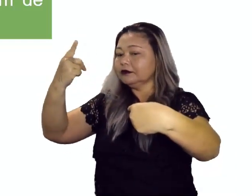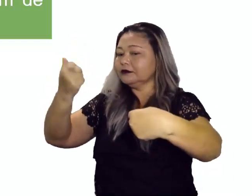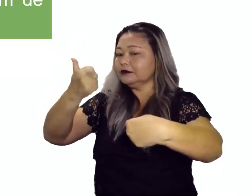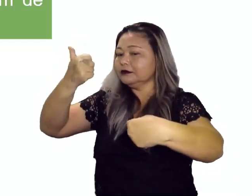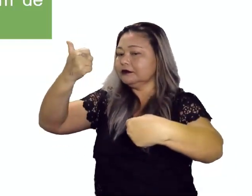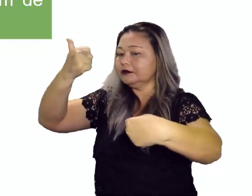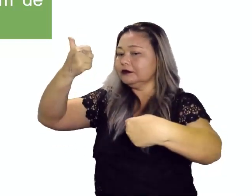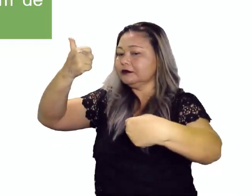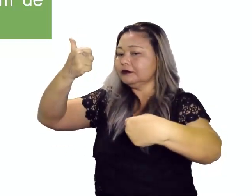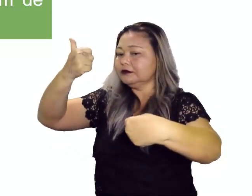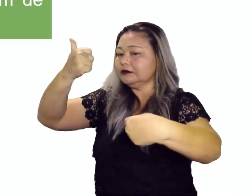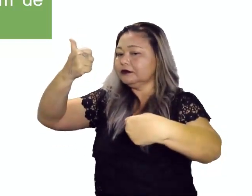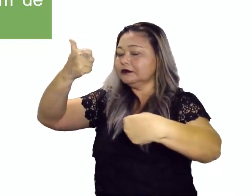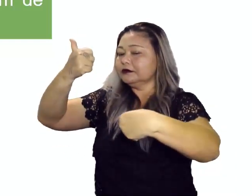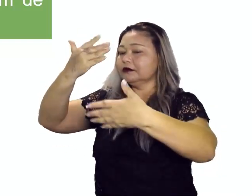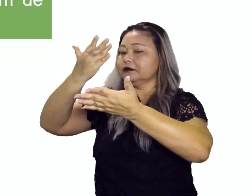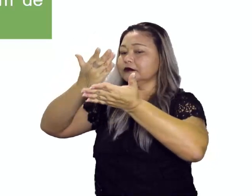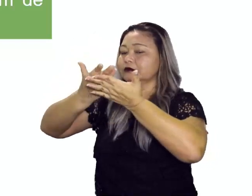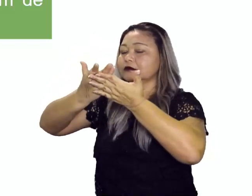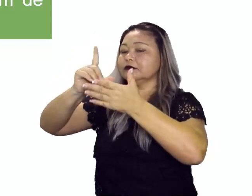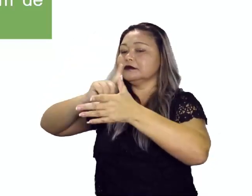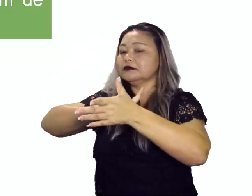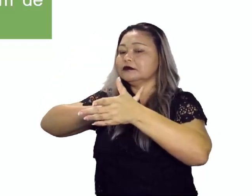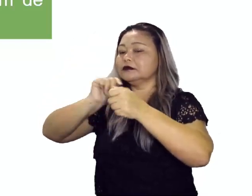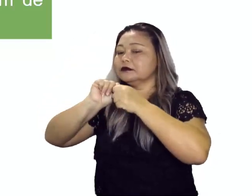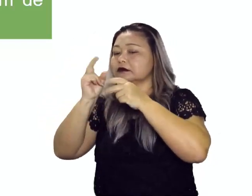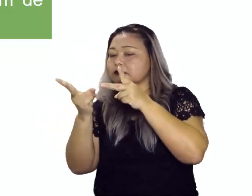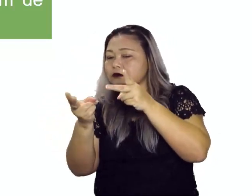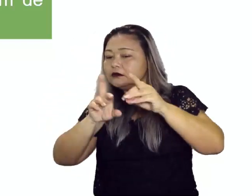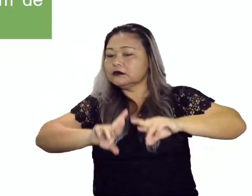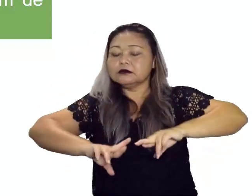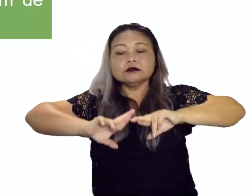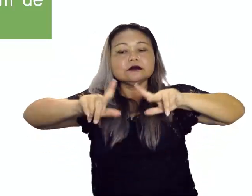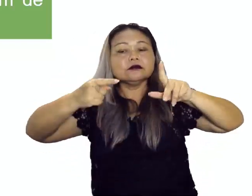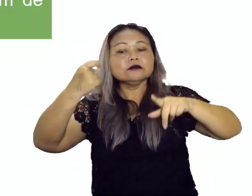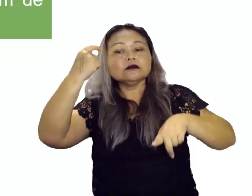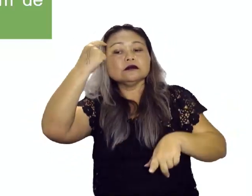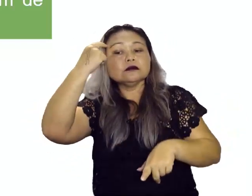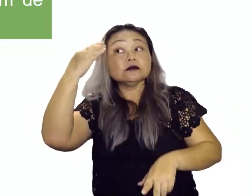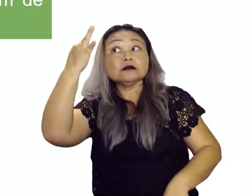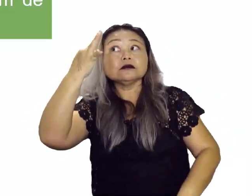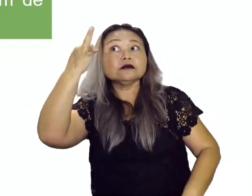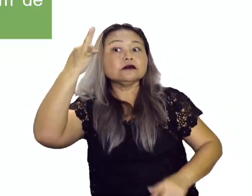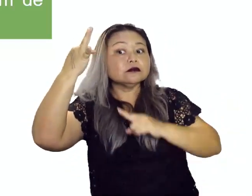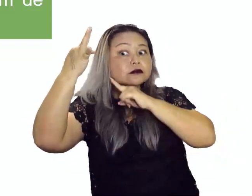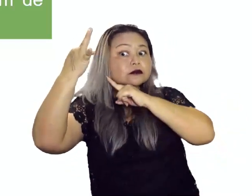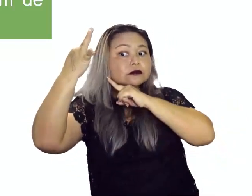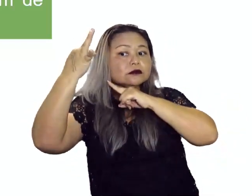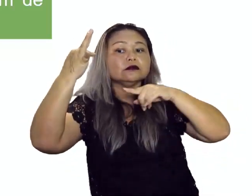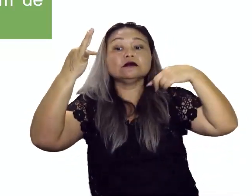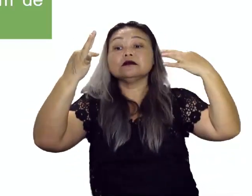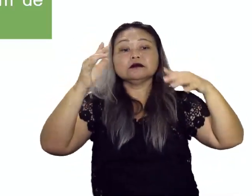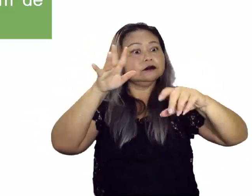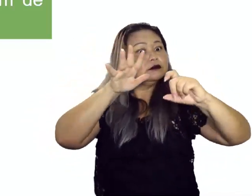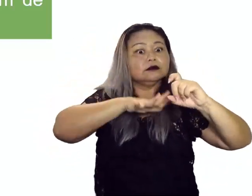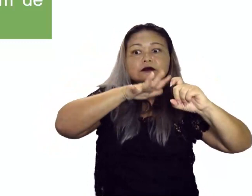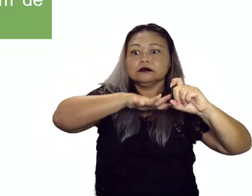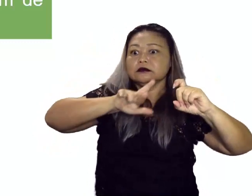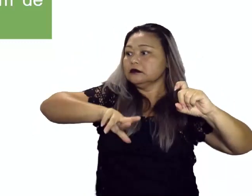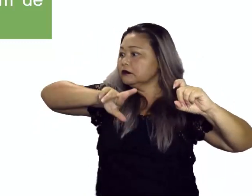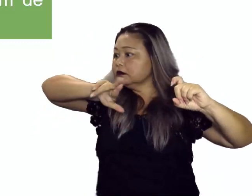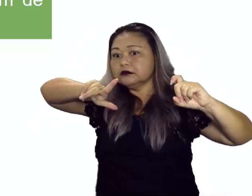Primeira, nessa aula teremos a habilidade de reconhecer a diferença entre pensamento filosófico e mitológico.